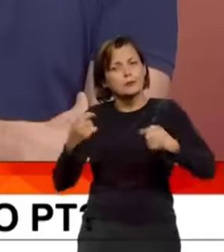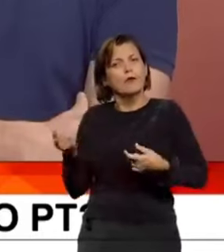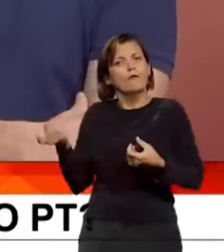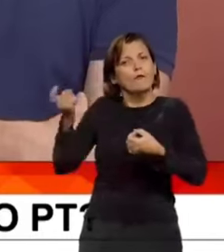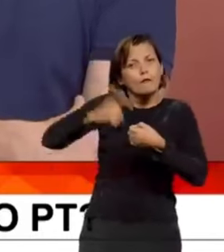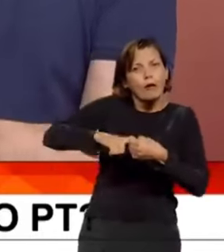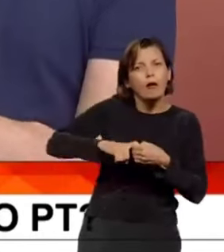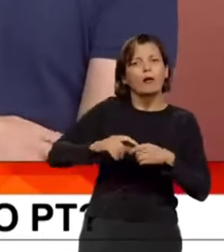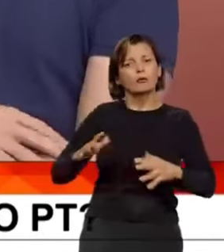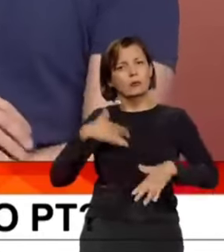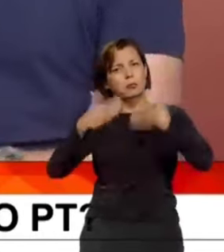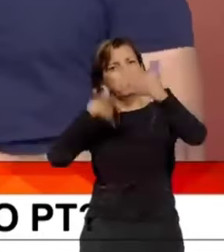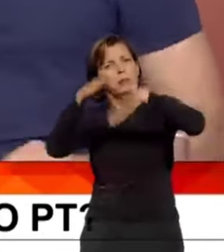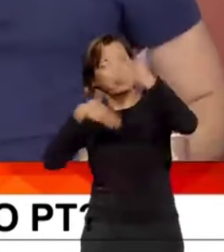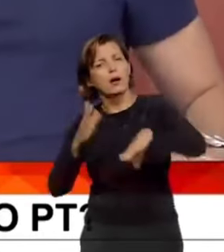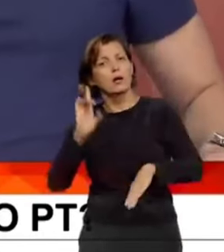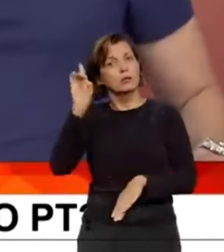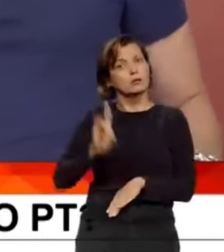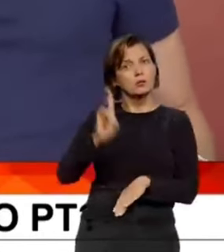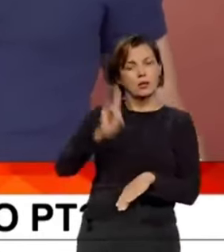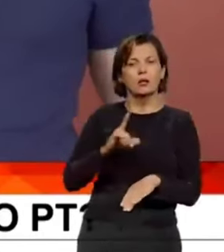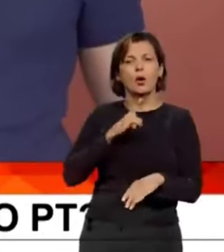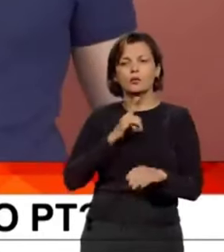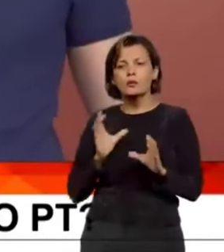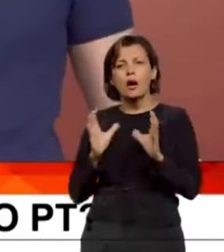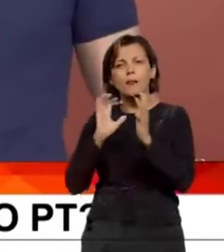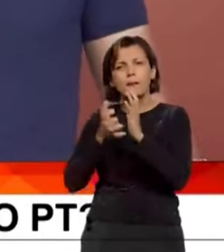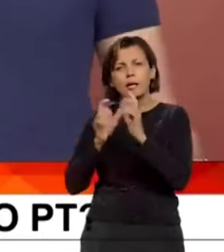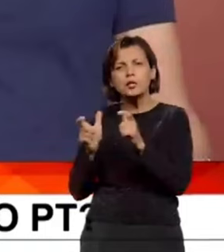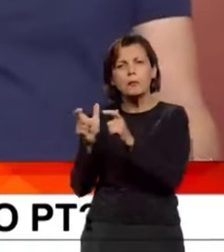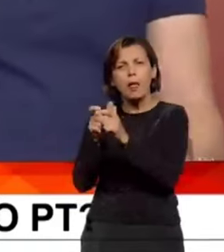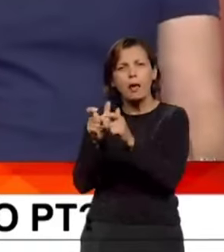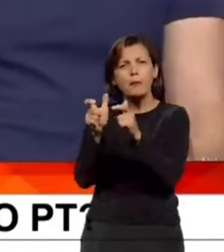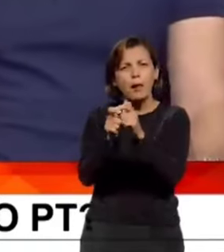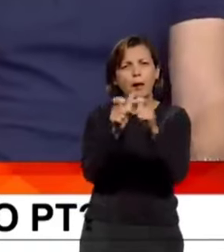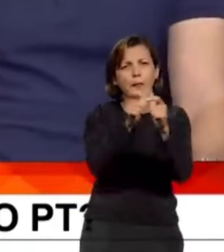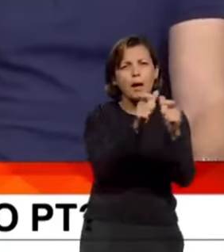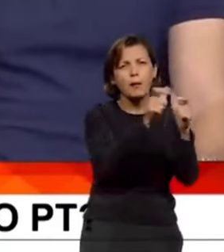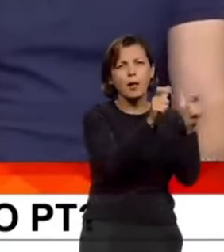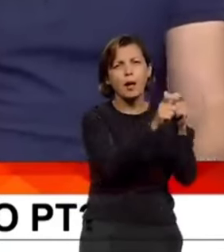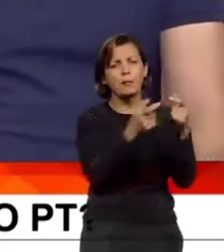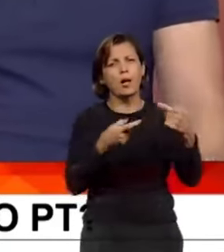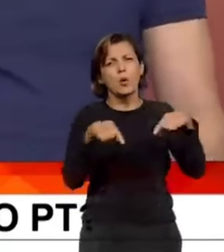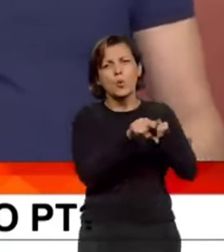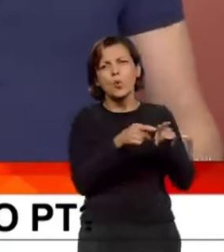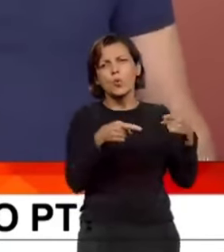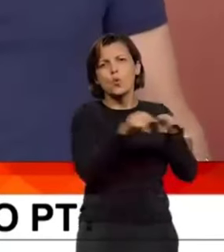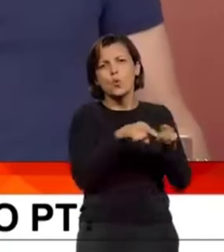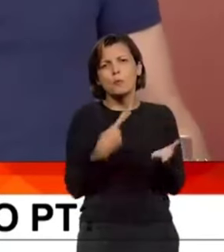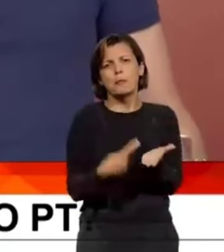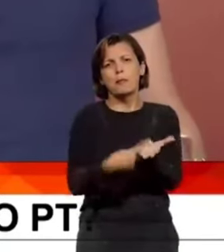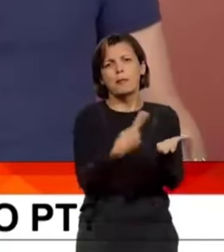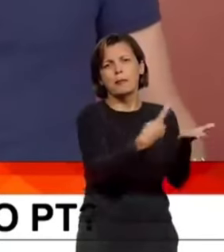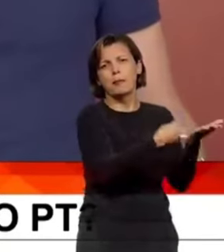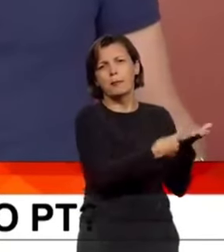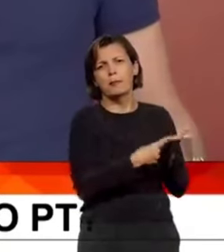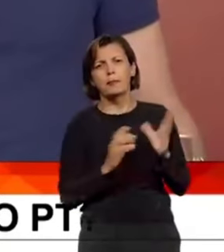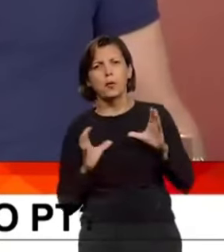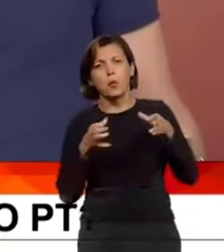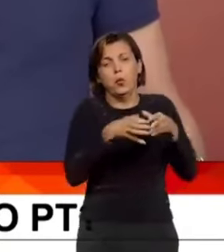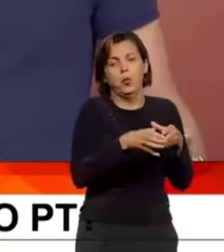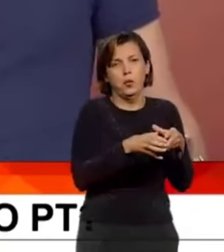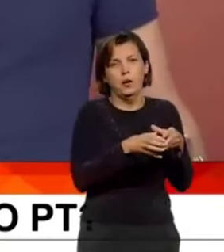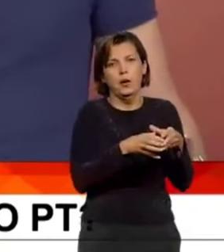é e o que que venha correndo os partidos menores já querem vir com pouco presidente Lula sentindo que o